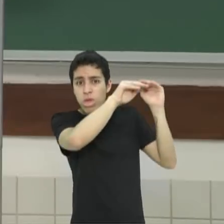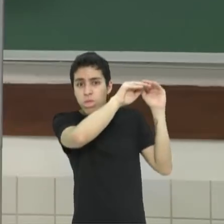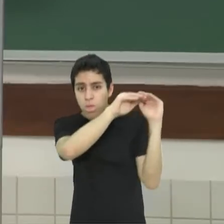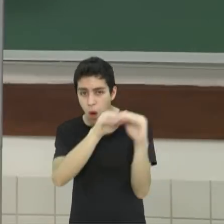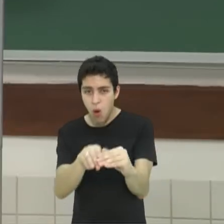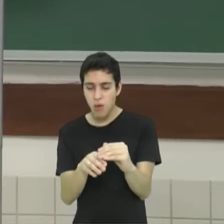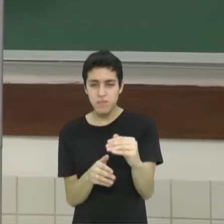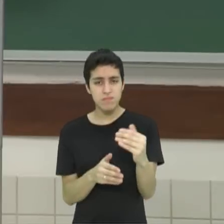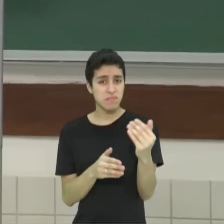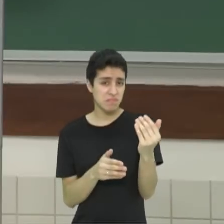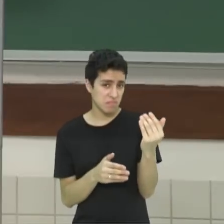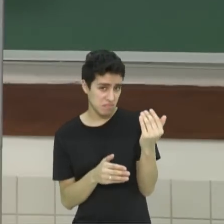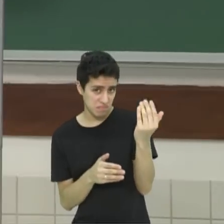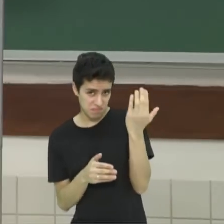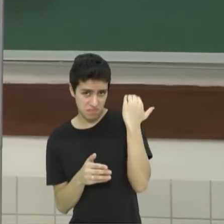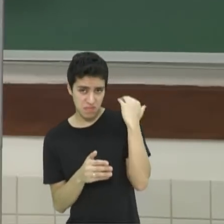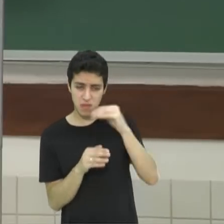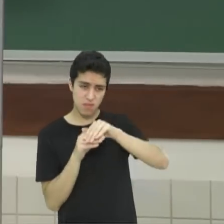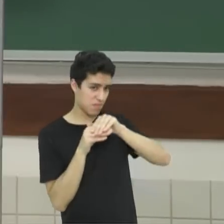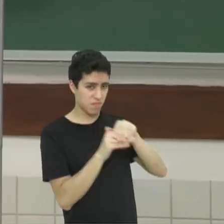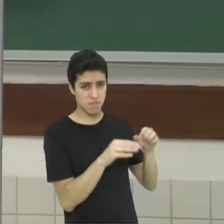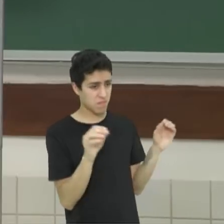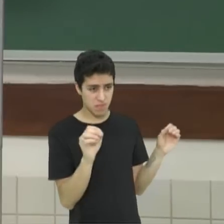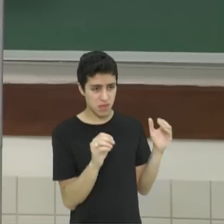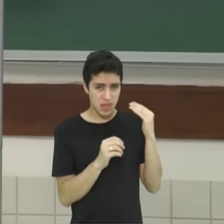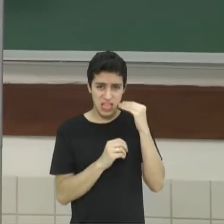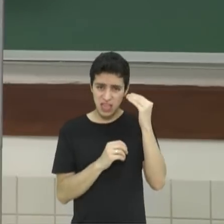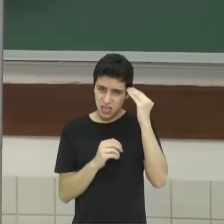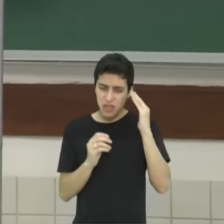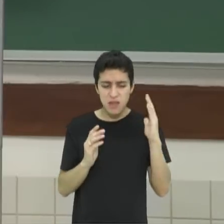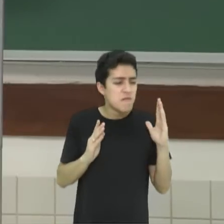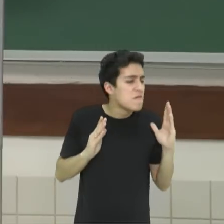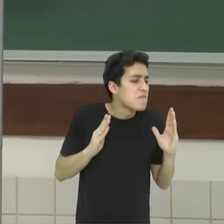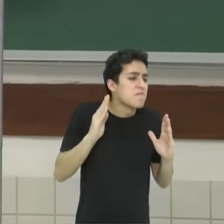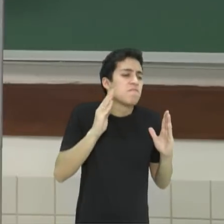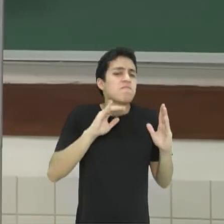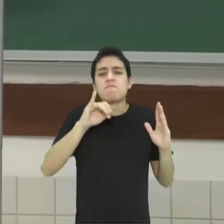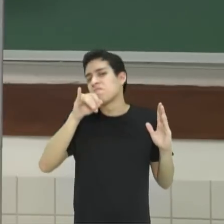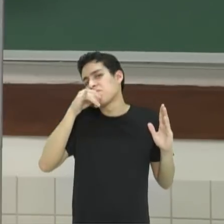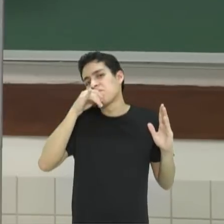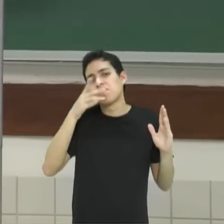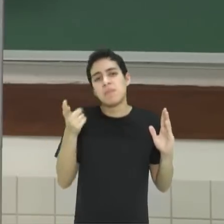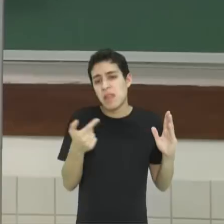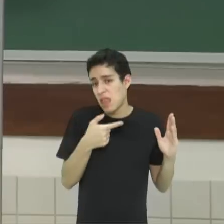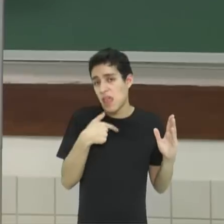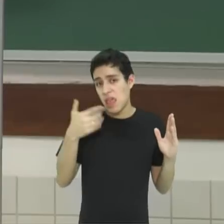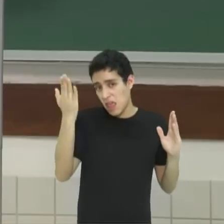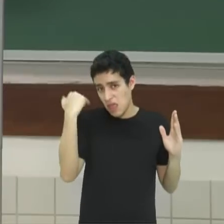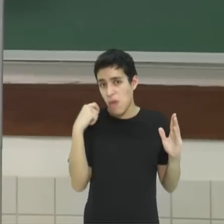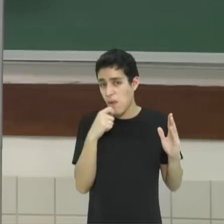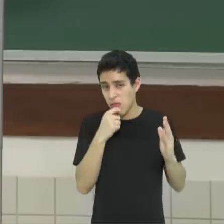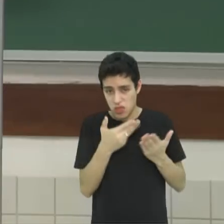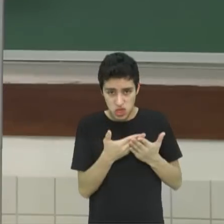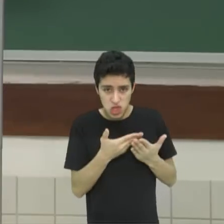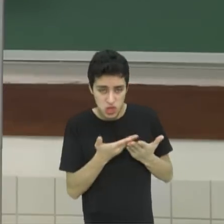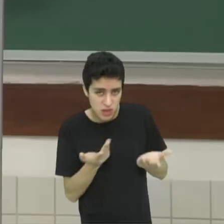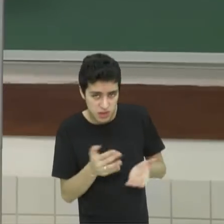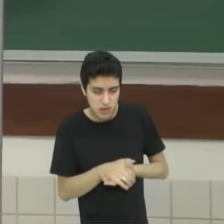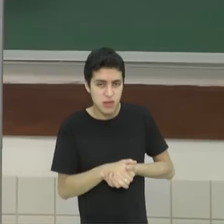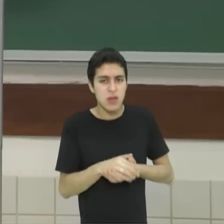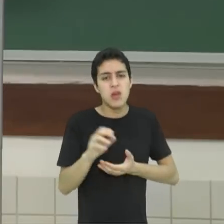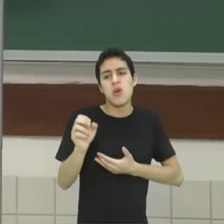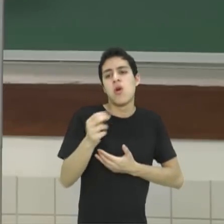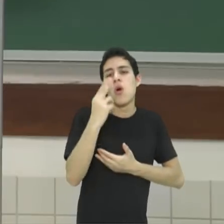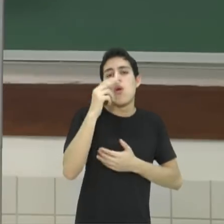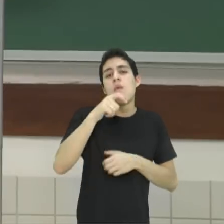não era exigido dos adolescentes lá da época, por exemplo, em que eu estava na escola, ou da